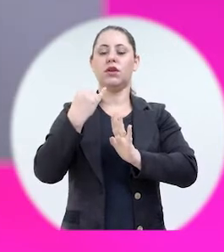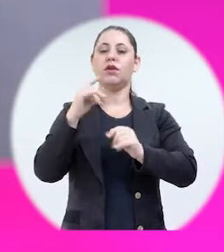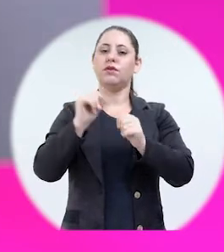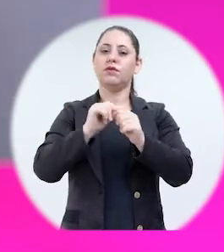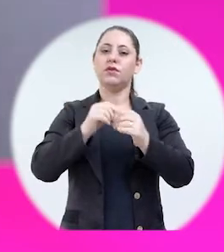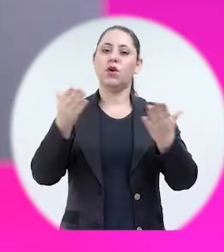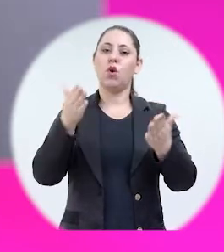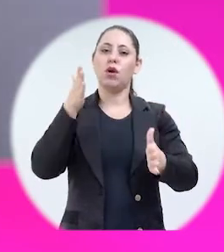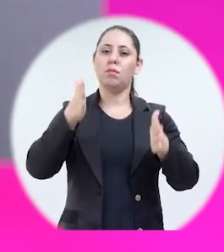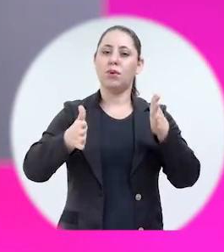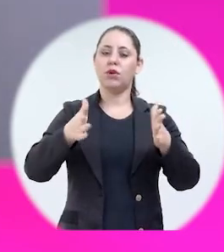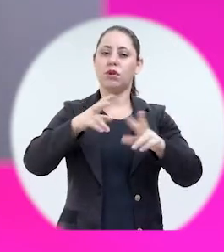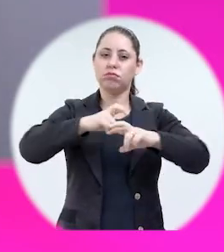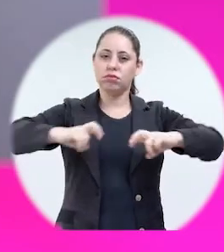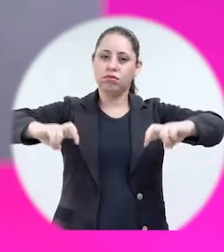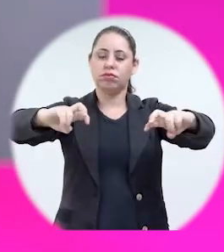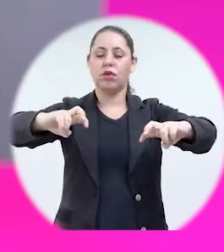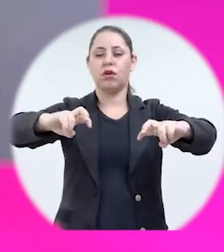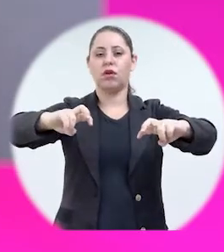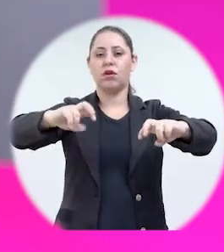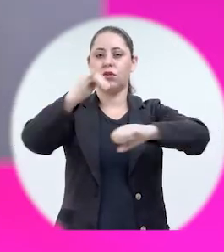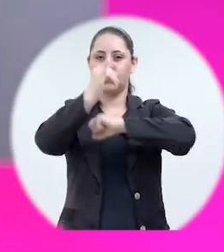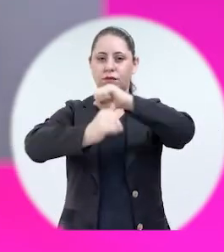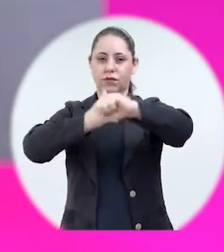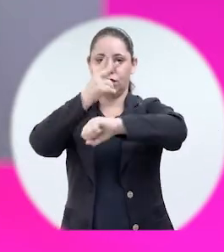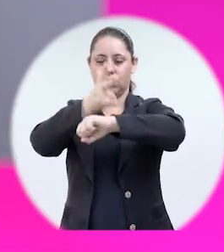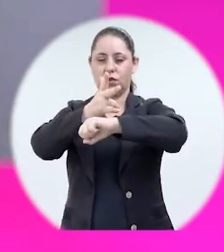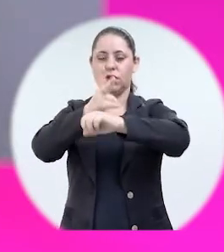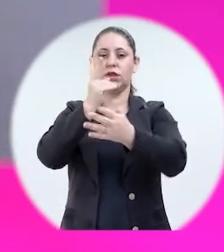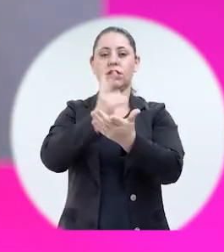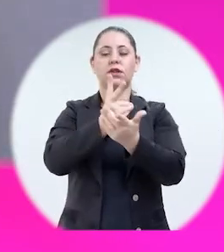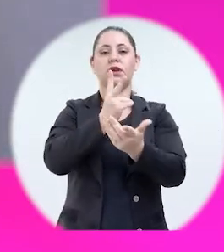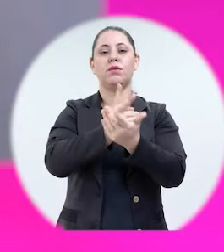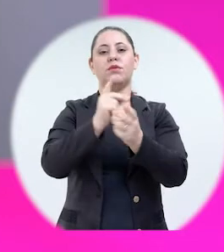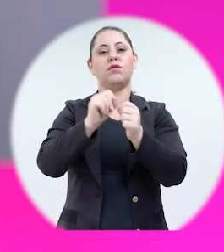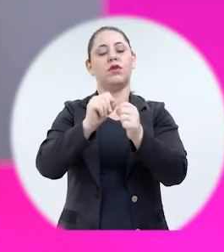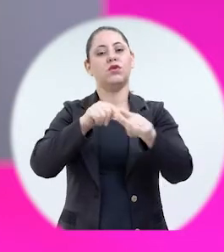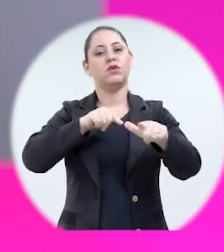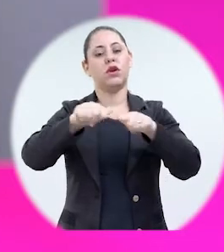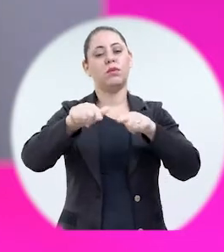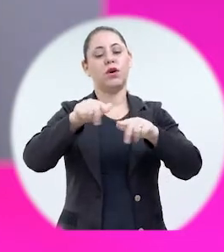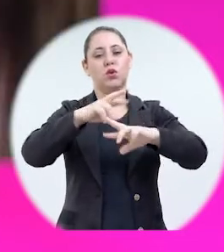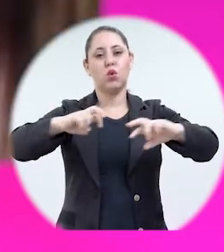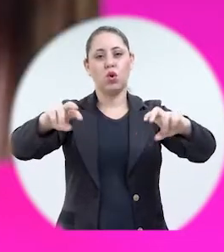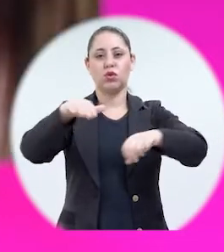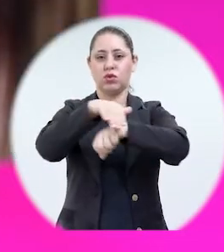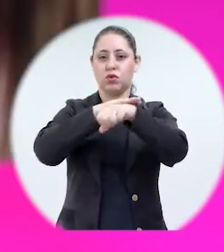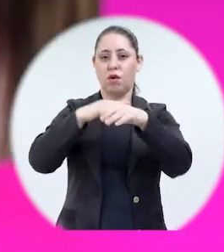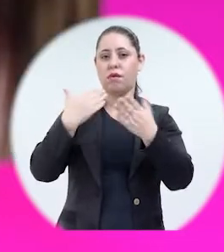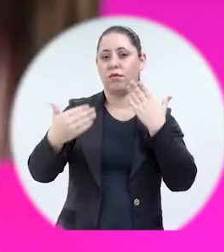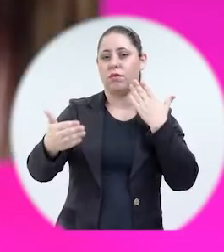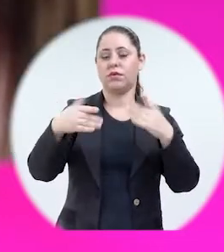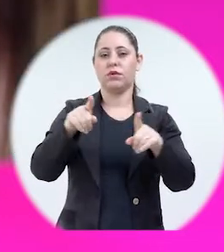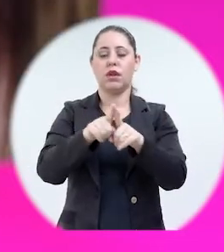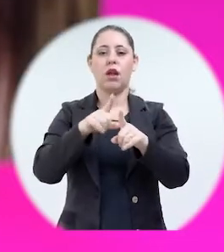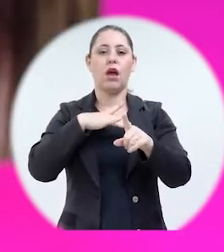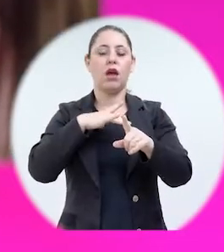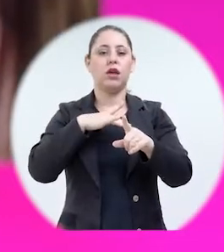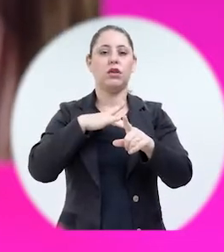feito, sim, agora nesse momento, rodas virtuais, mas a gente sempre faz o trabalho das rodas de conversa. Então, a gente